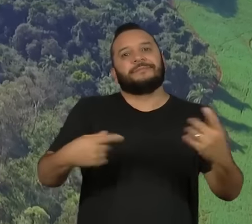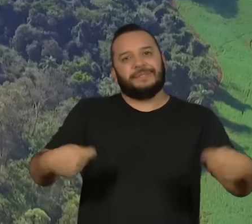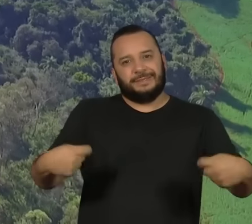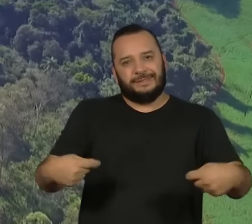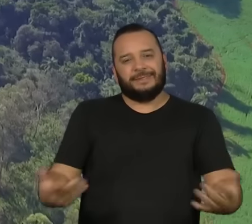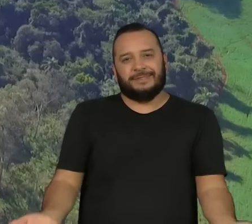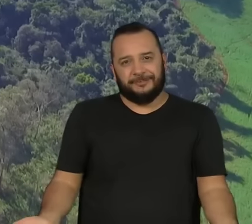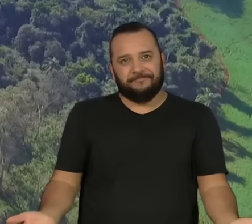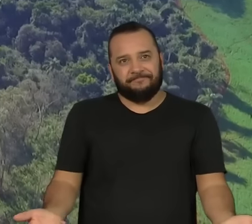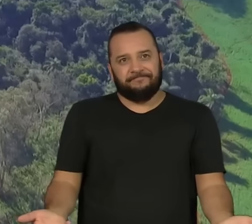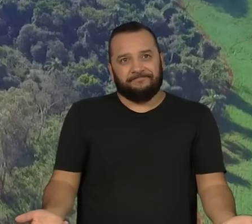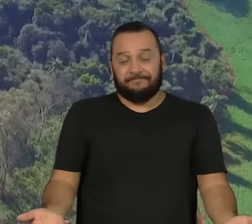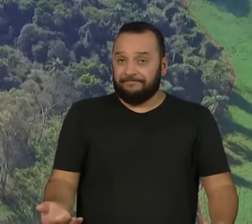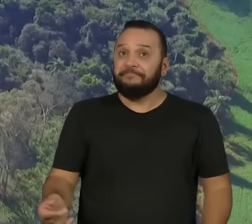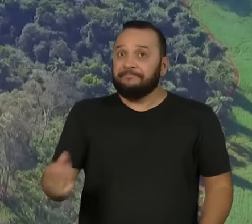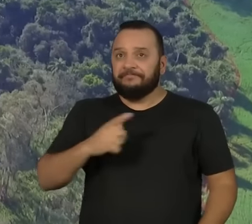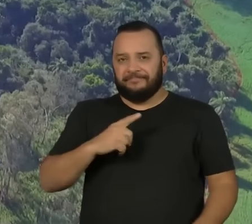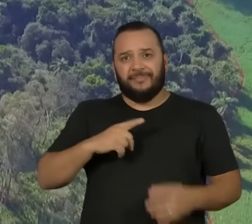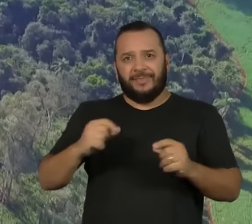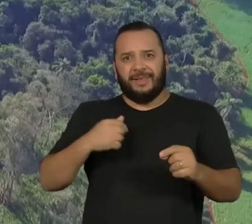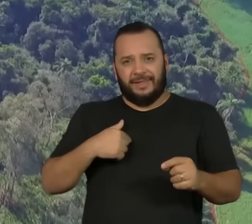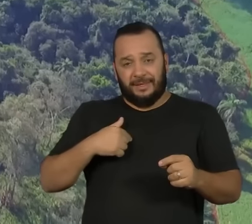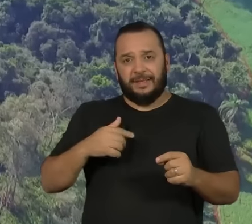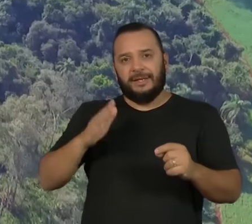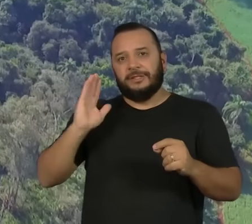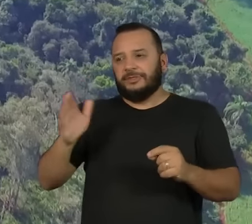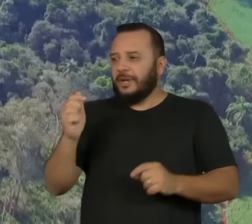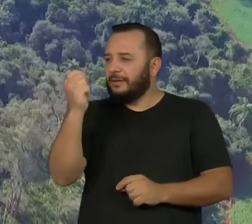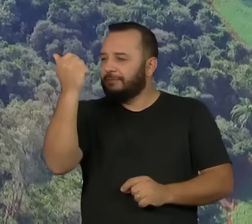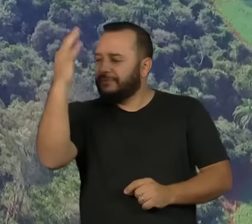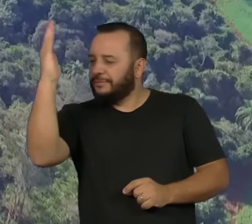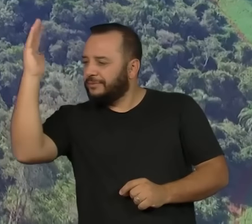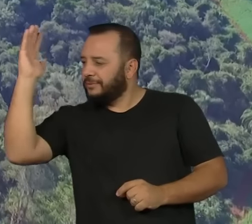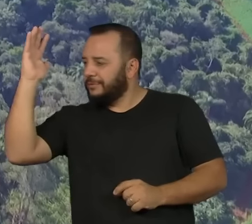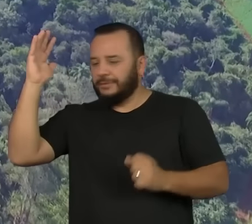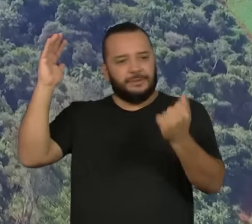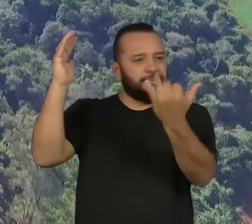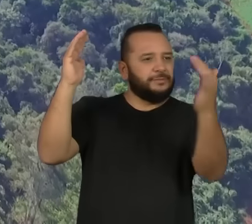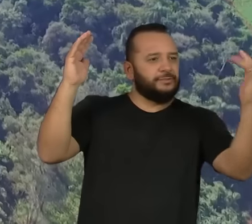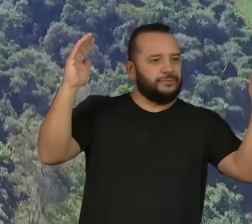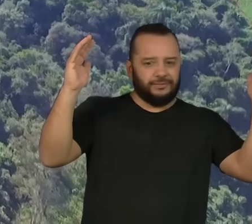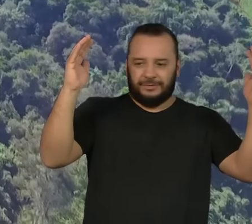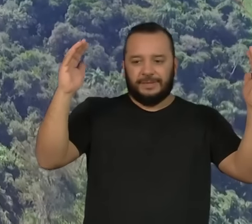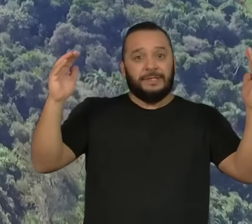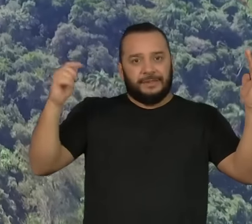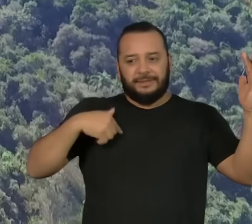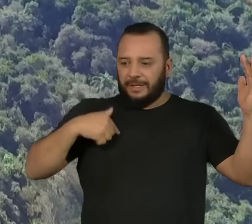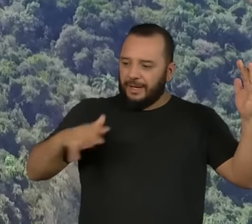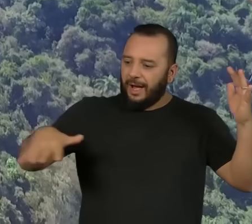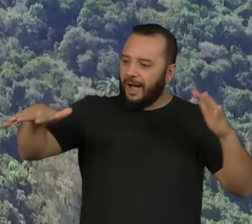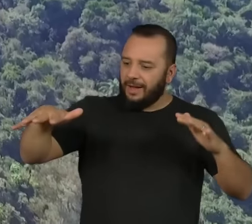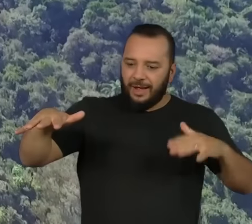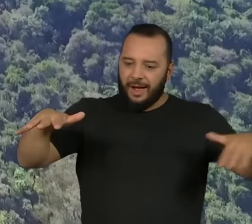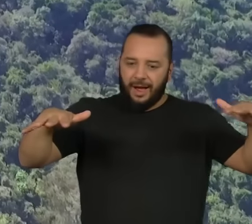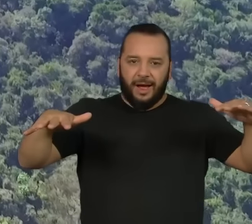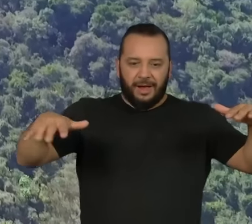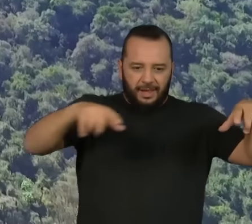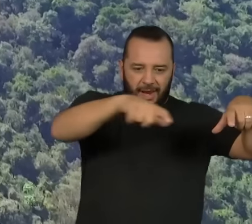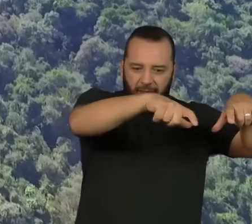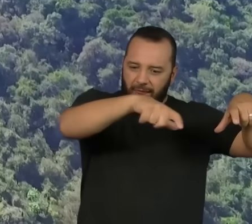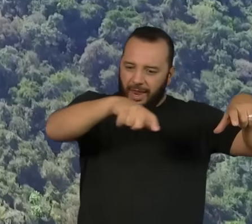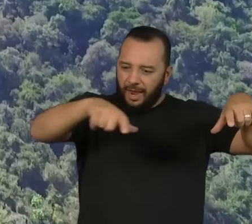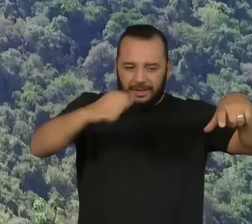Para que os corredores ecológicos que ligam fragmentos florestais e eles a área conservada do parque